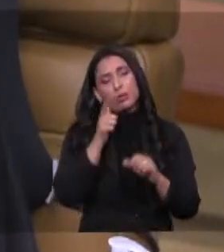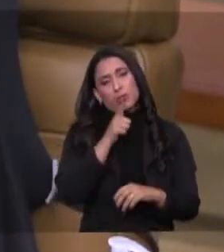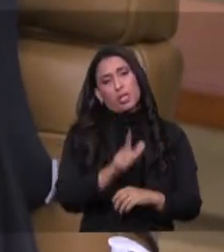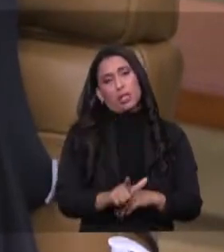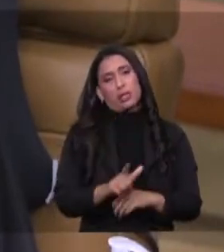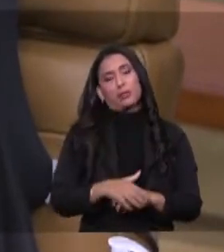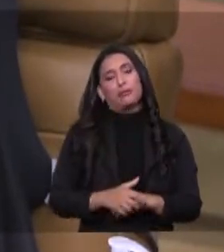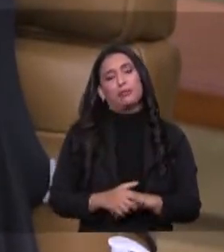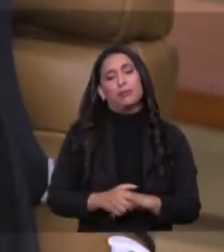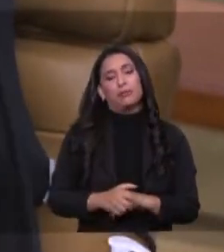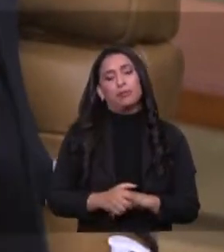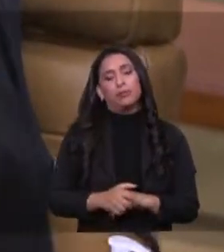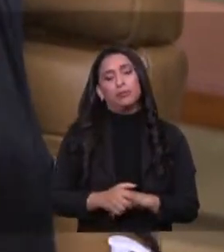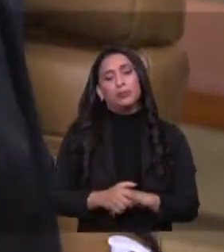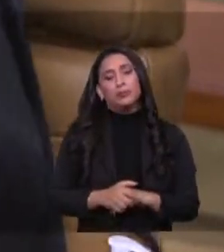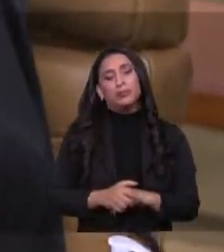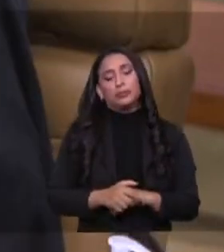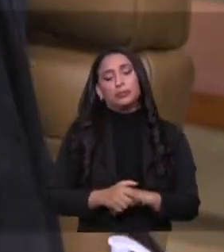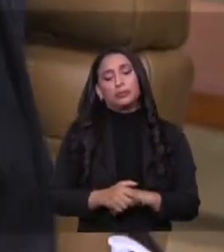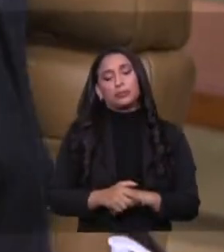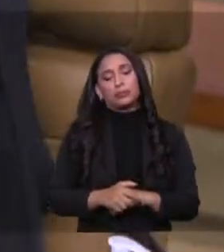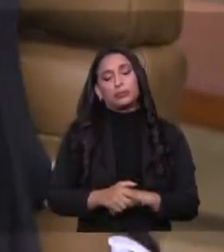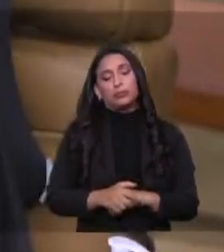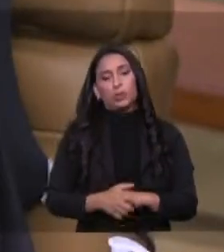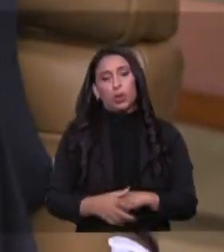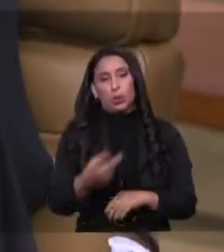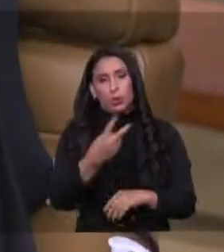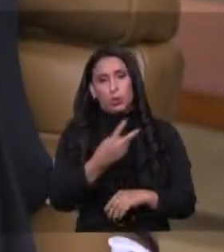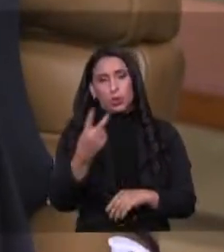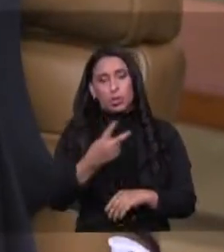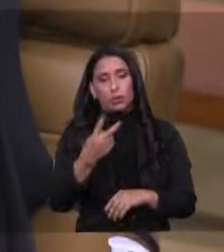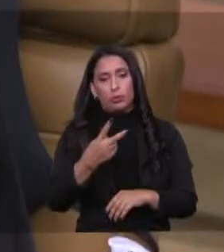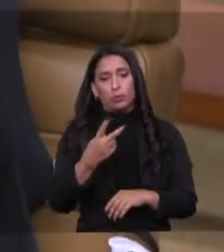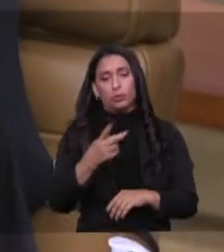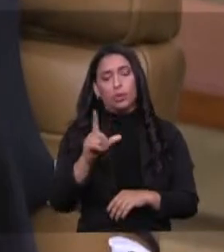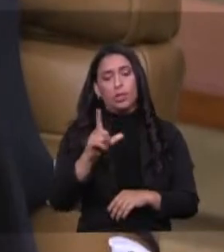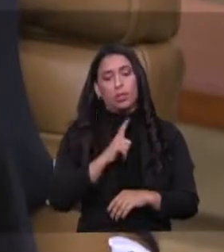O segundo, com essas